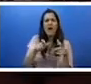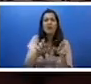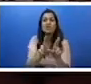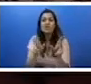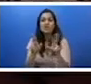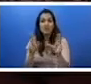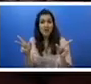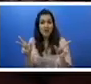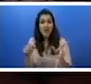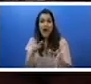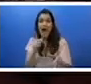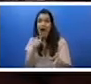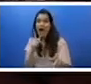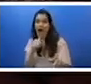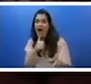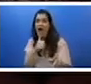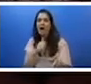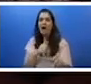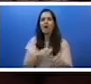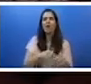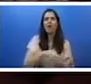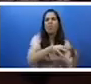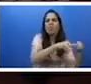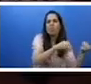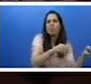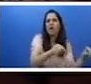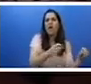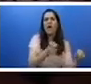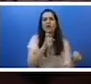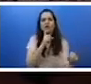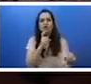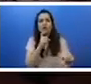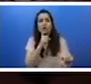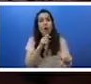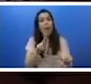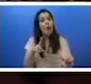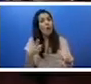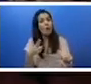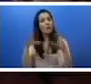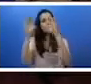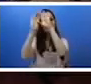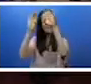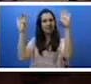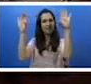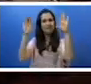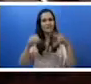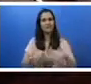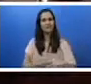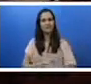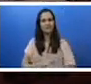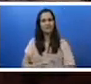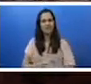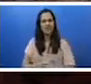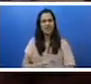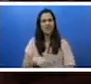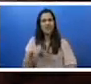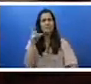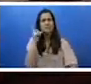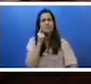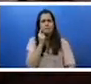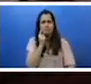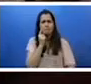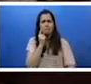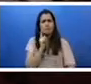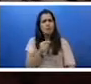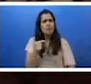na água, em cima do solo, no gelo ou no céu. E será que